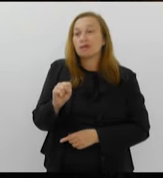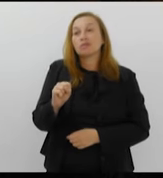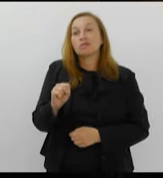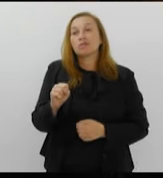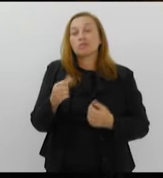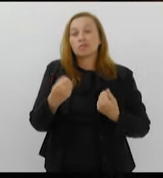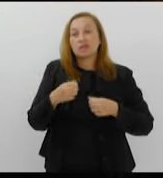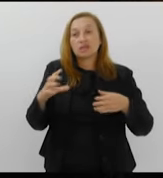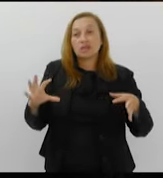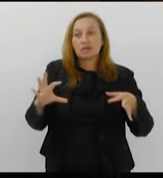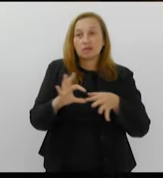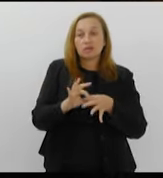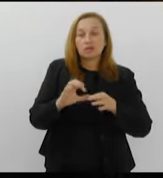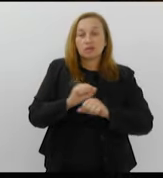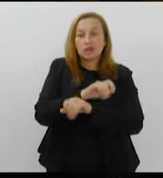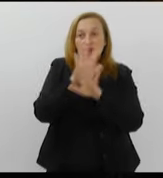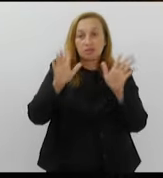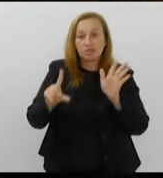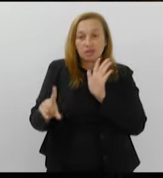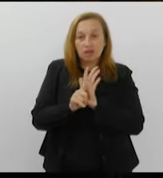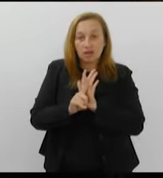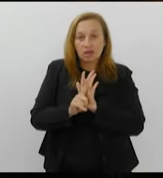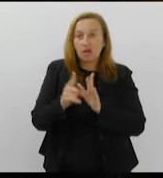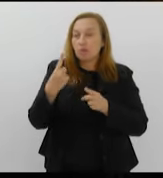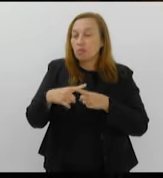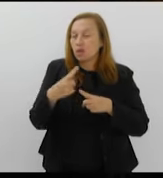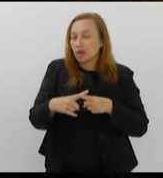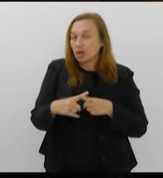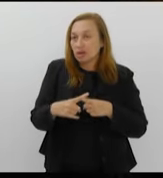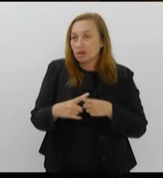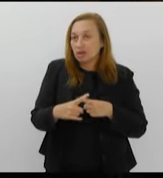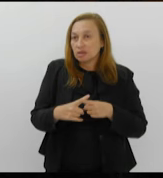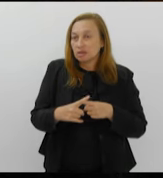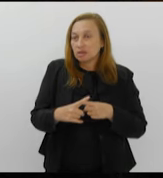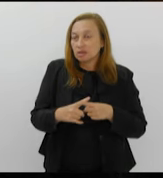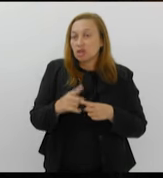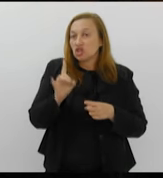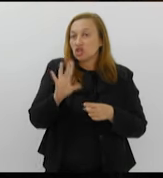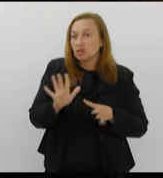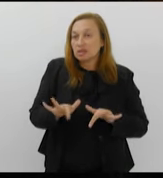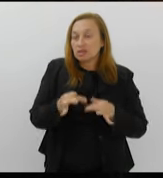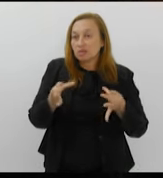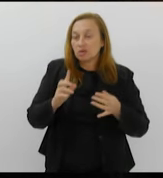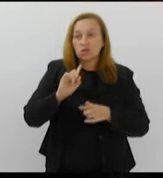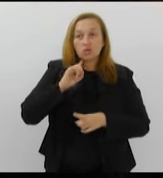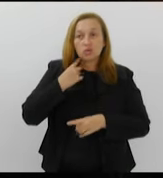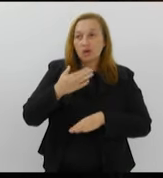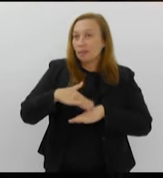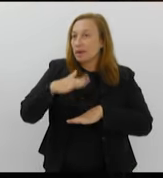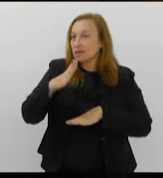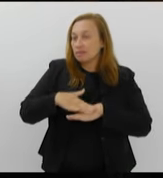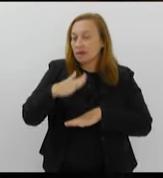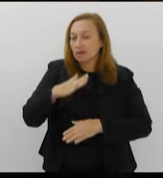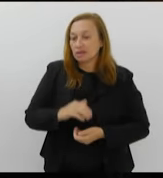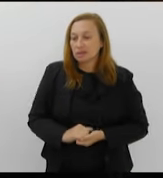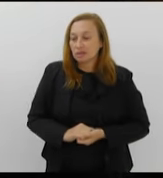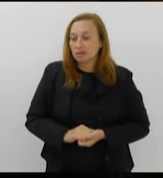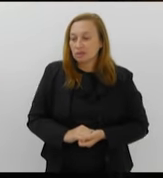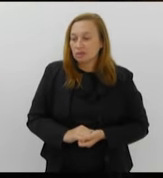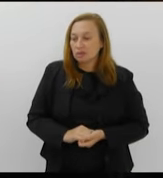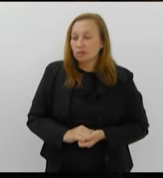estar inserido claramente na lei, porque senão é simplesmente sujar ainda mais o